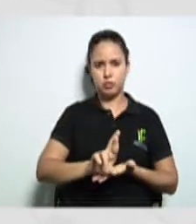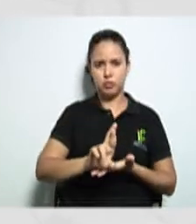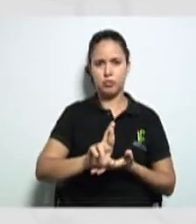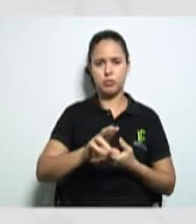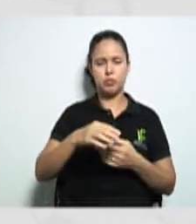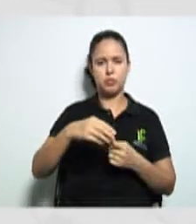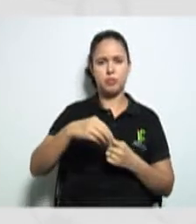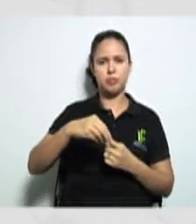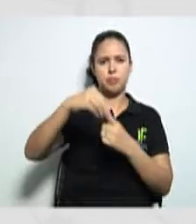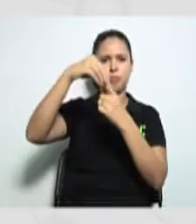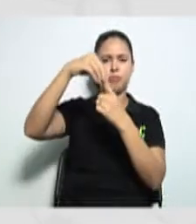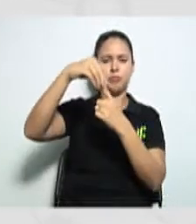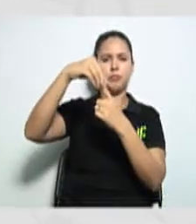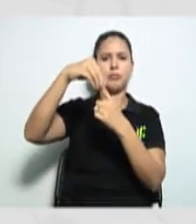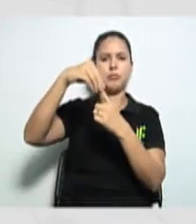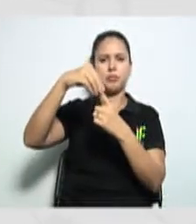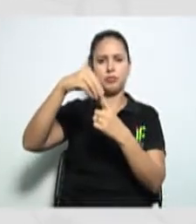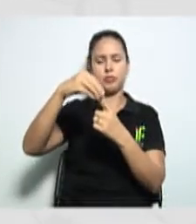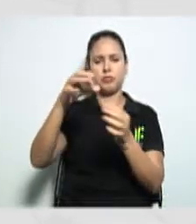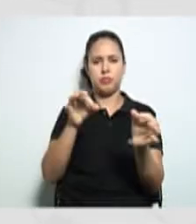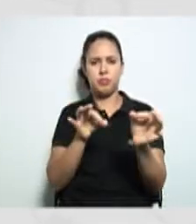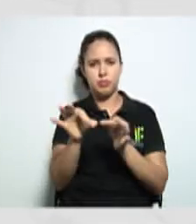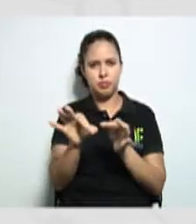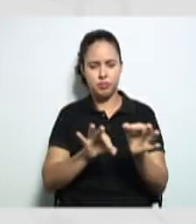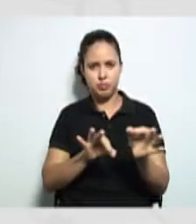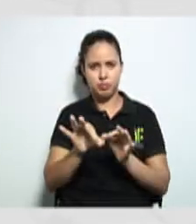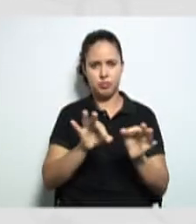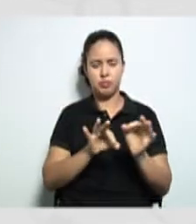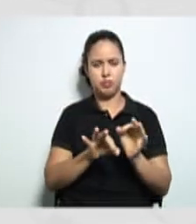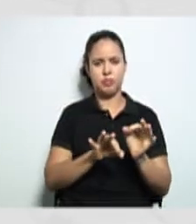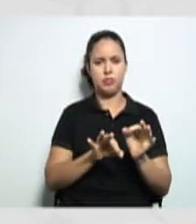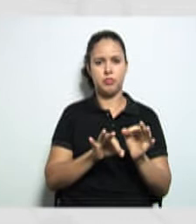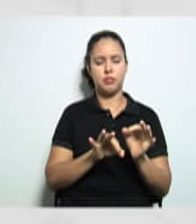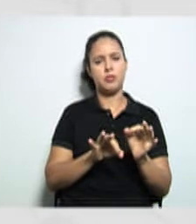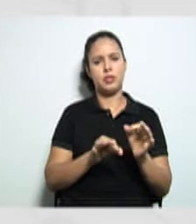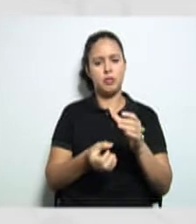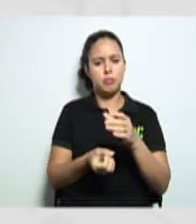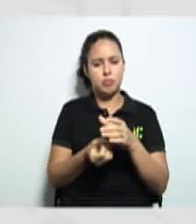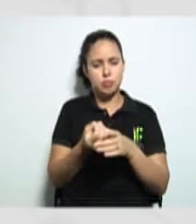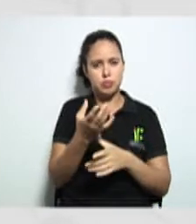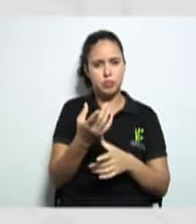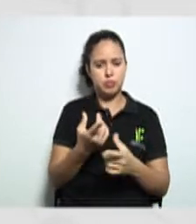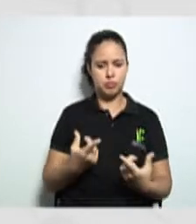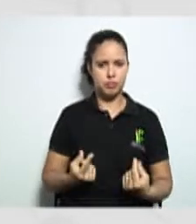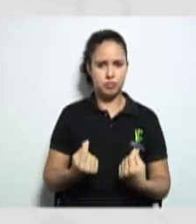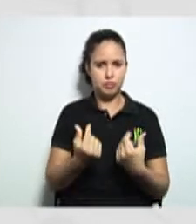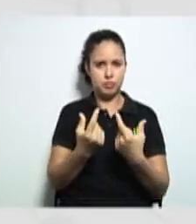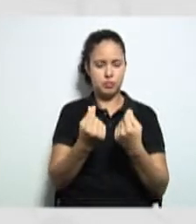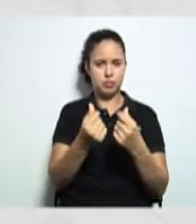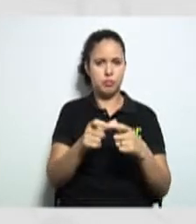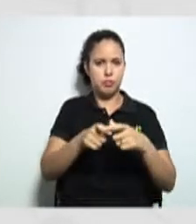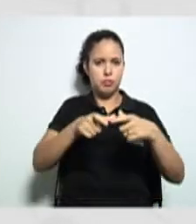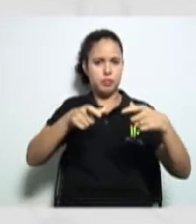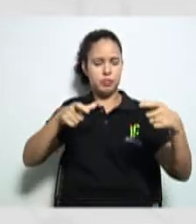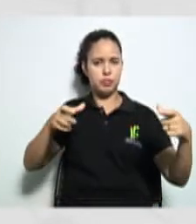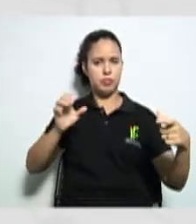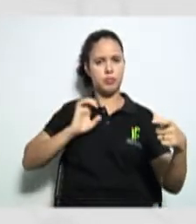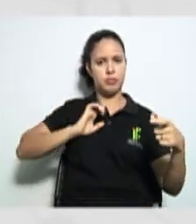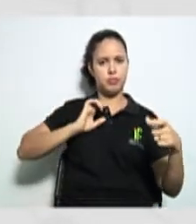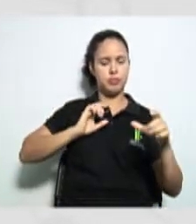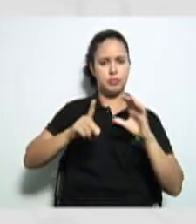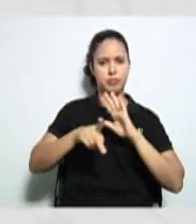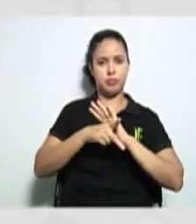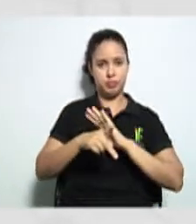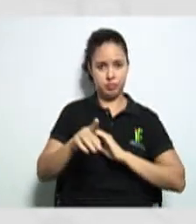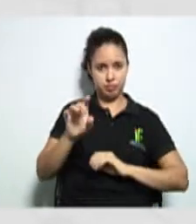principal recurso organizacional que gera riqueza para a empresa? Tivemos participação nessa resposta,